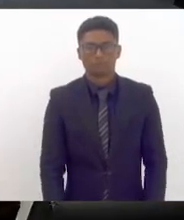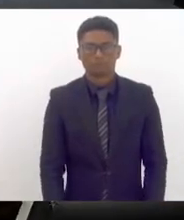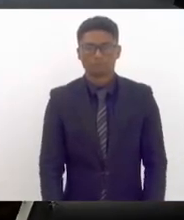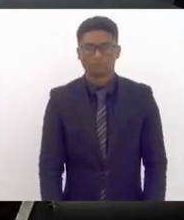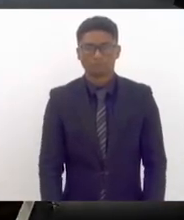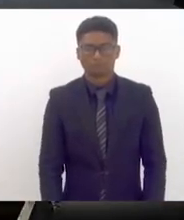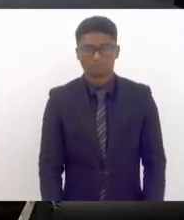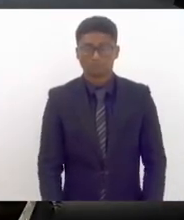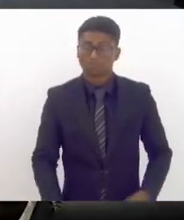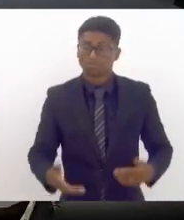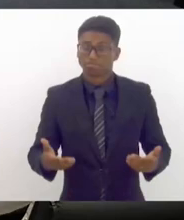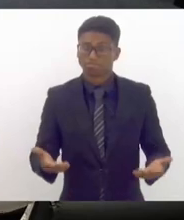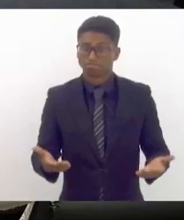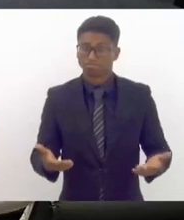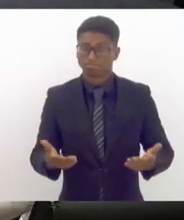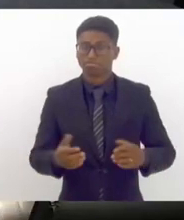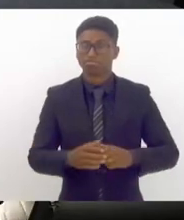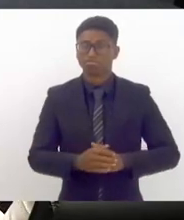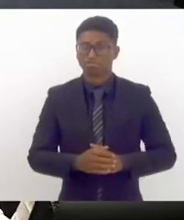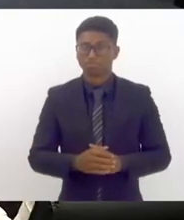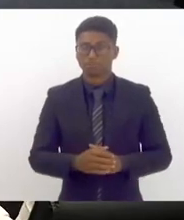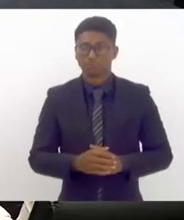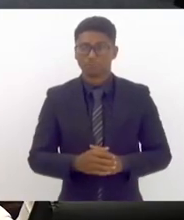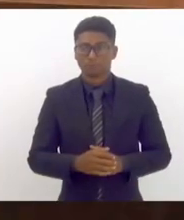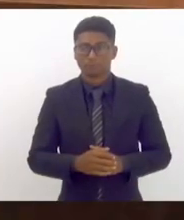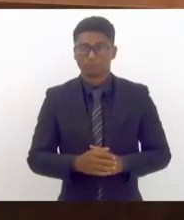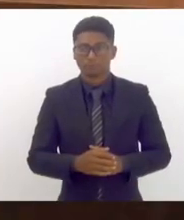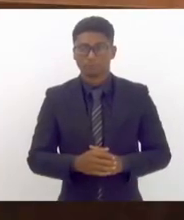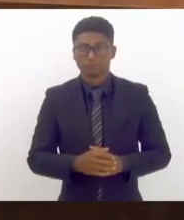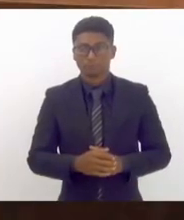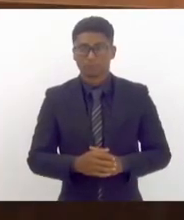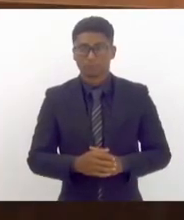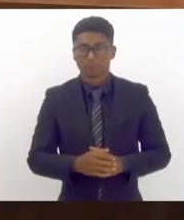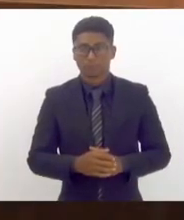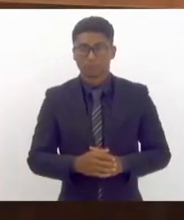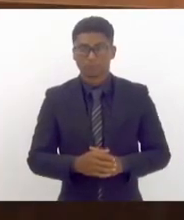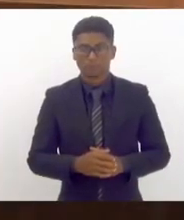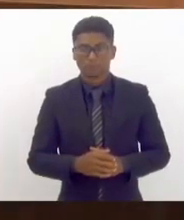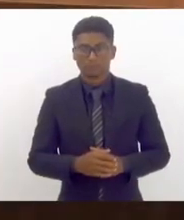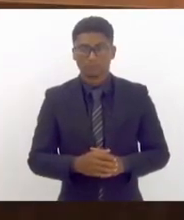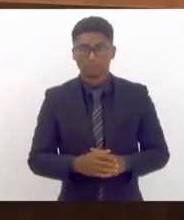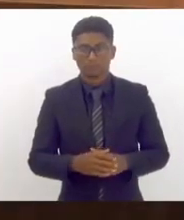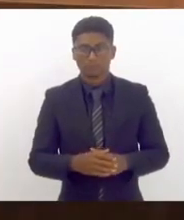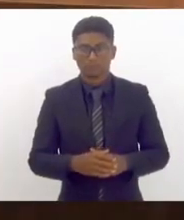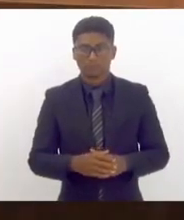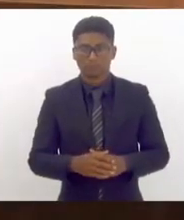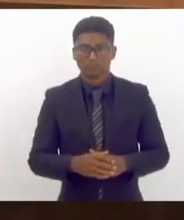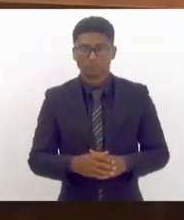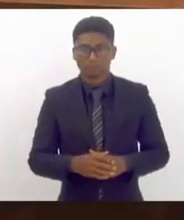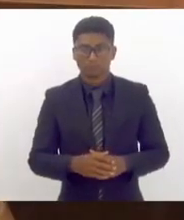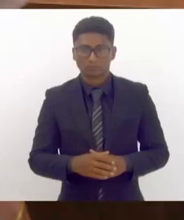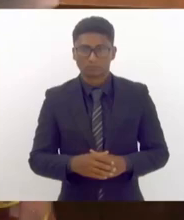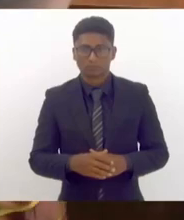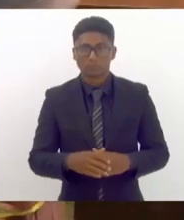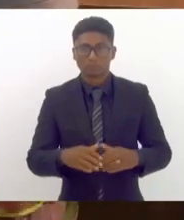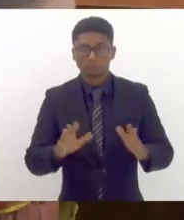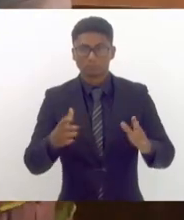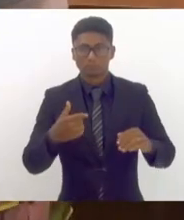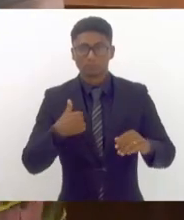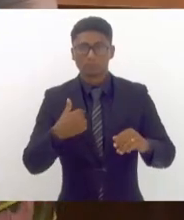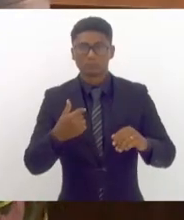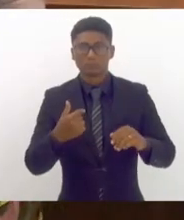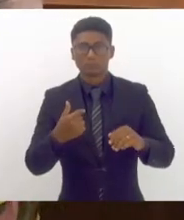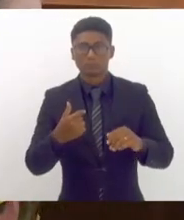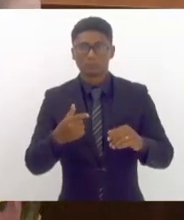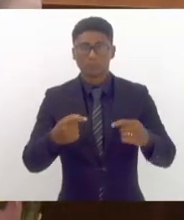Senhor presidente. Pois não, deputado. Queria encaminhar a votação como... Não quero encaminhar mesmo a votação. Não